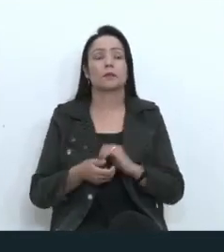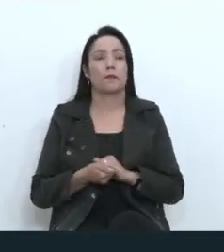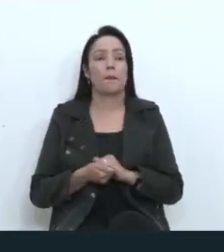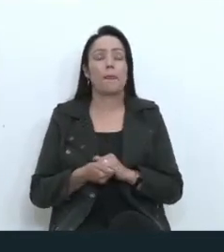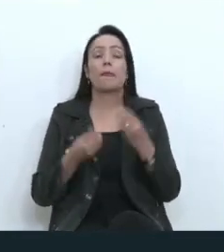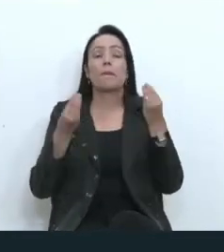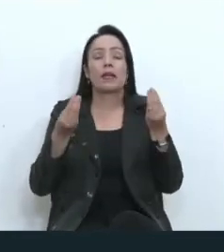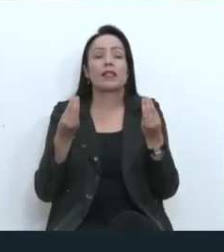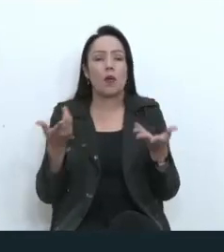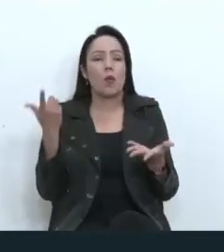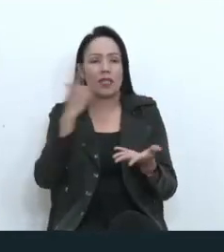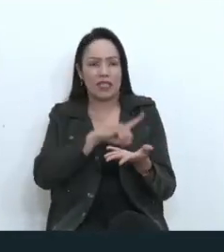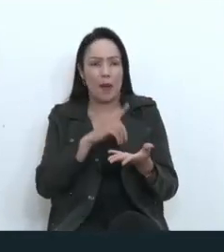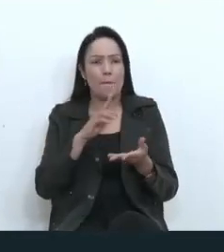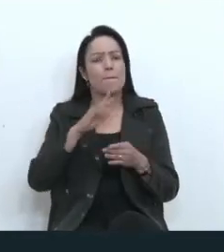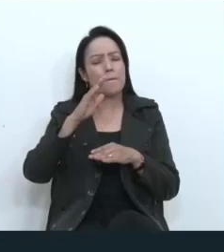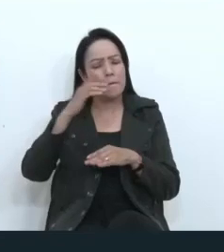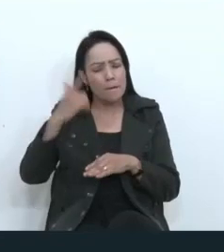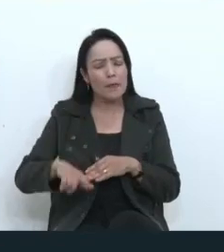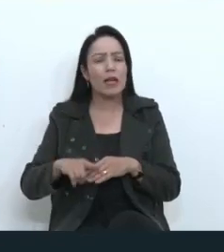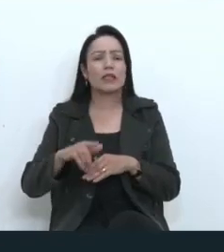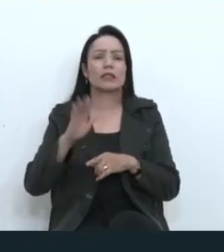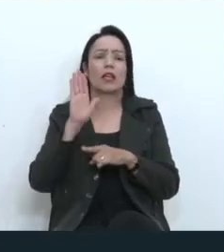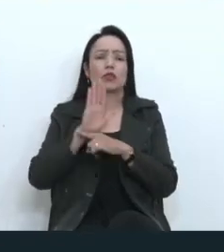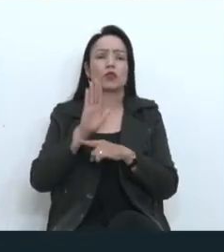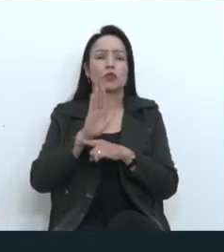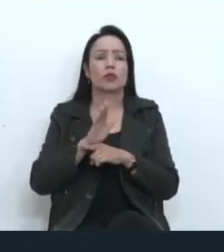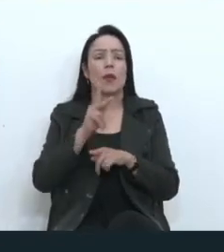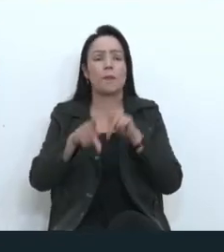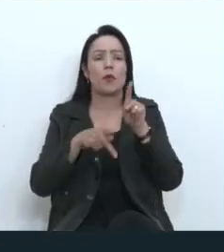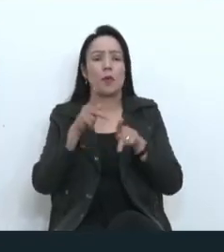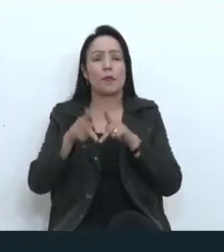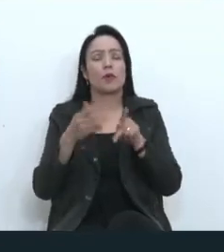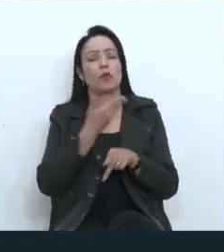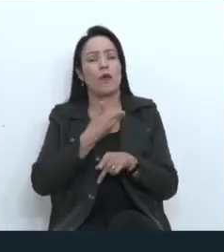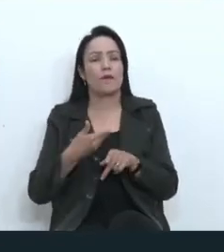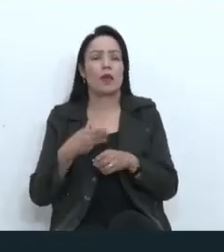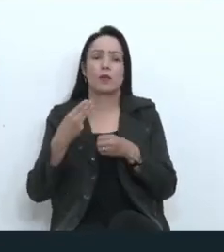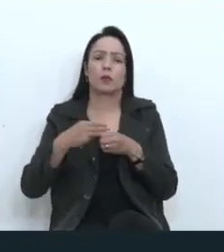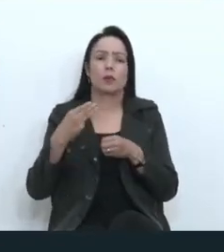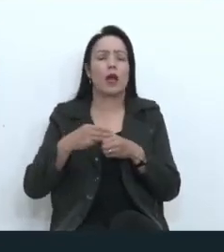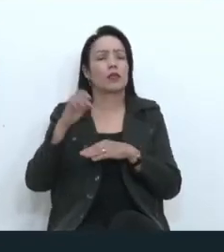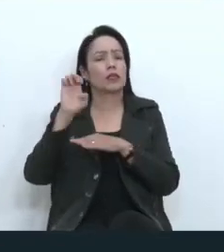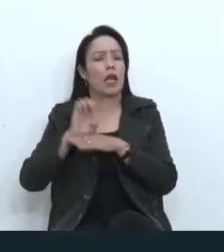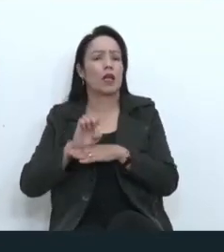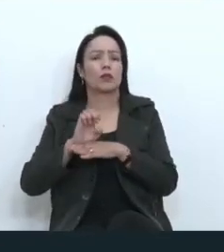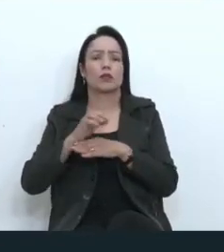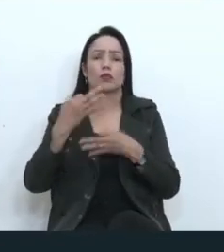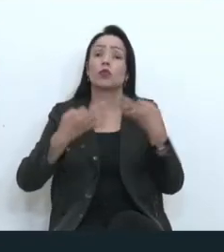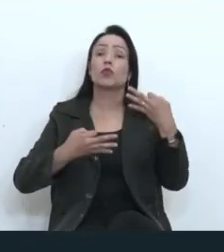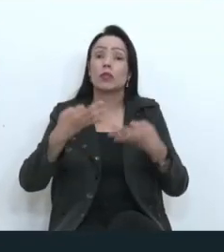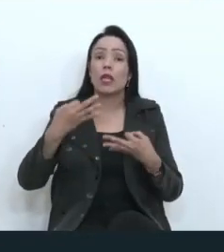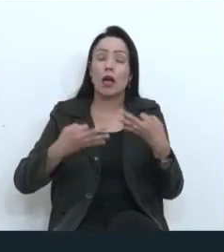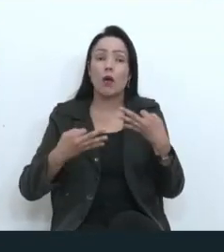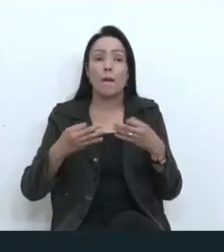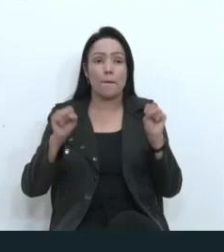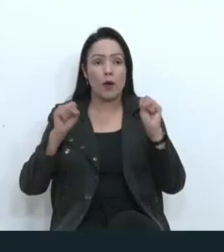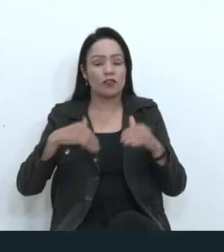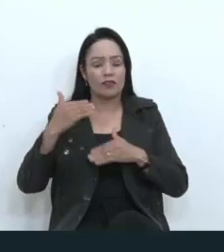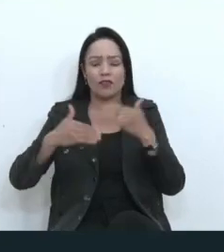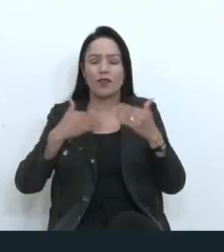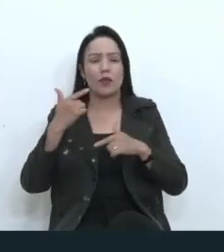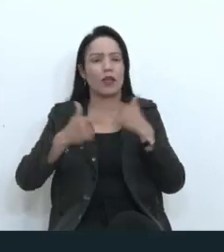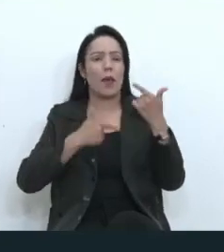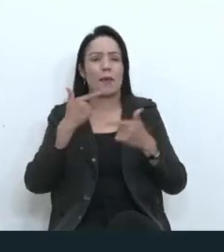Que ela possa obter mais ajuda pública tanto do Poder Municipal Estadual o próprio judiciário e continuar desenvolvendo o seu trabalho